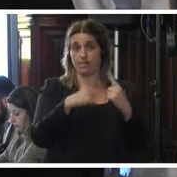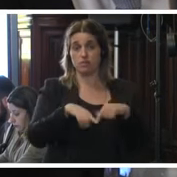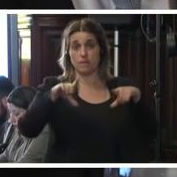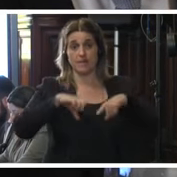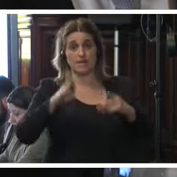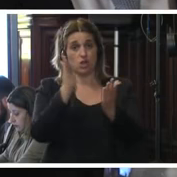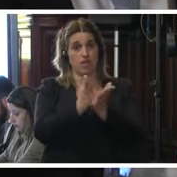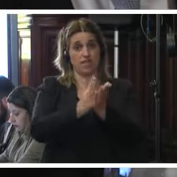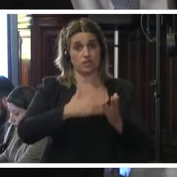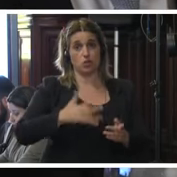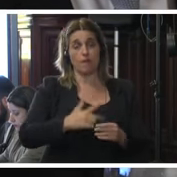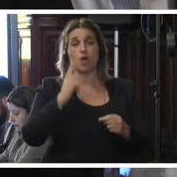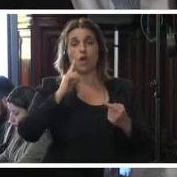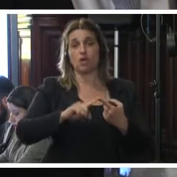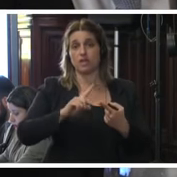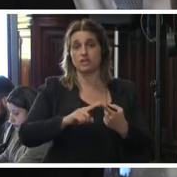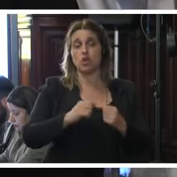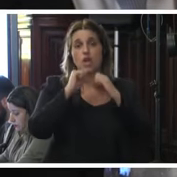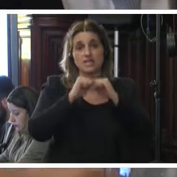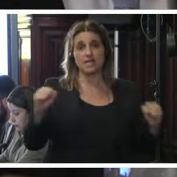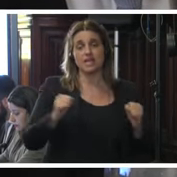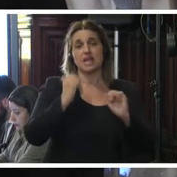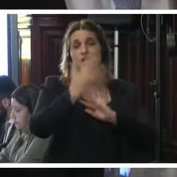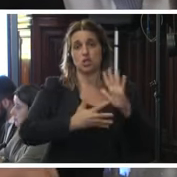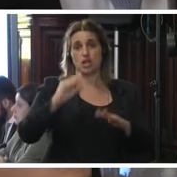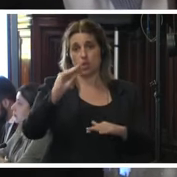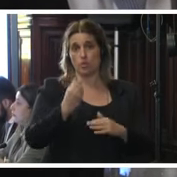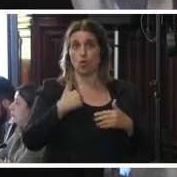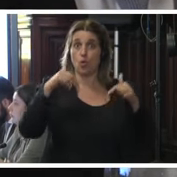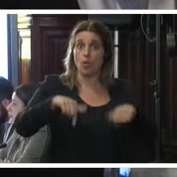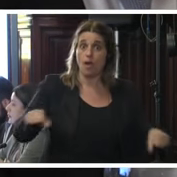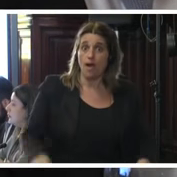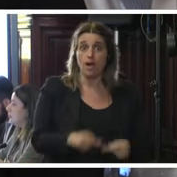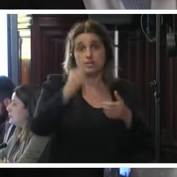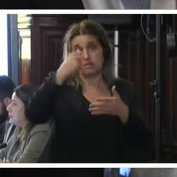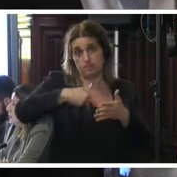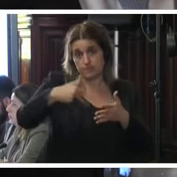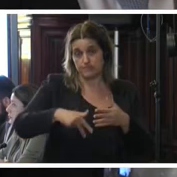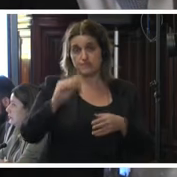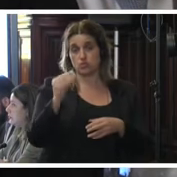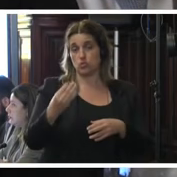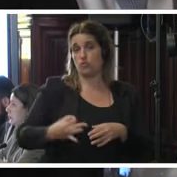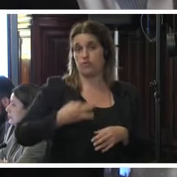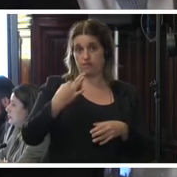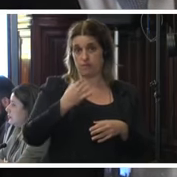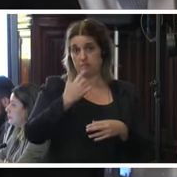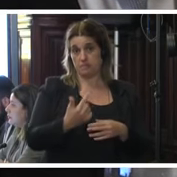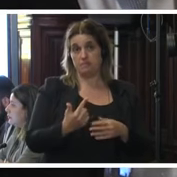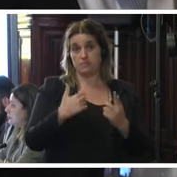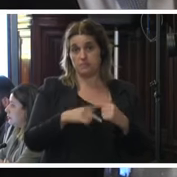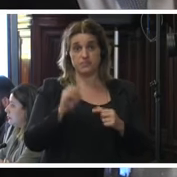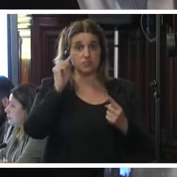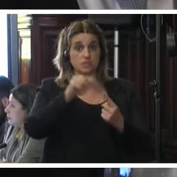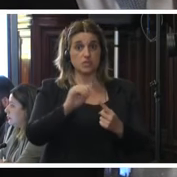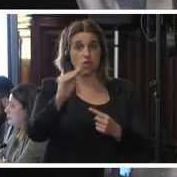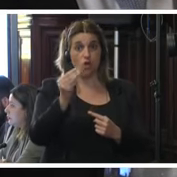coordenação com a Secretaria Nacional de Juventude, conta hoje com o Plano Juventude Viva, destinado a jovens de 15 a 29 anos,